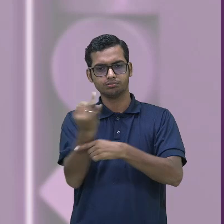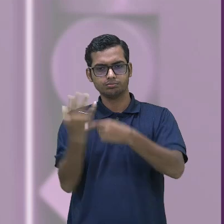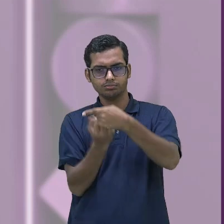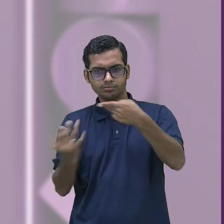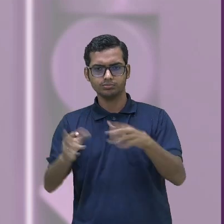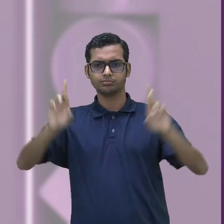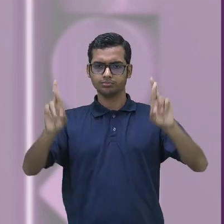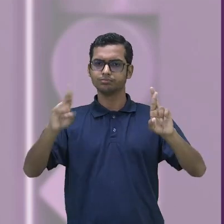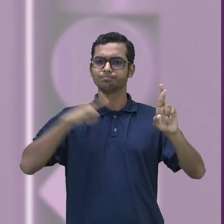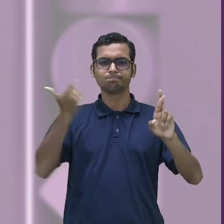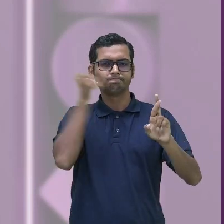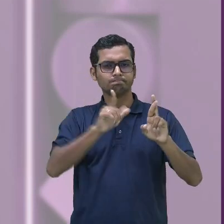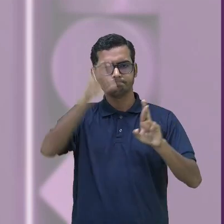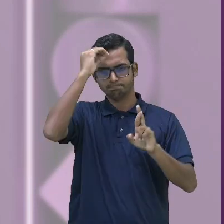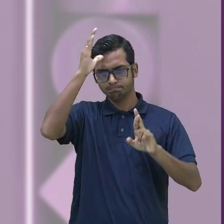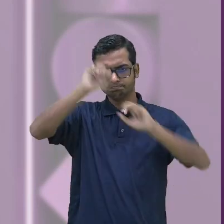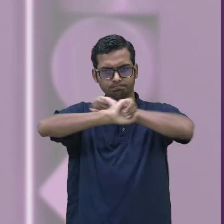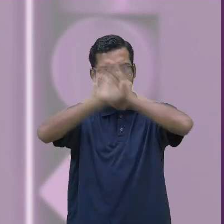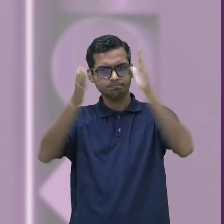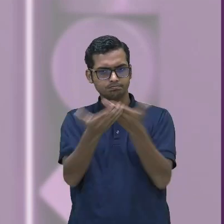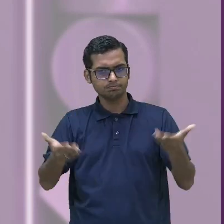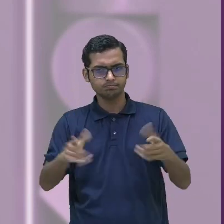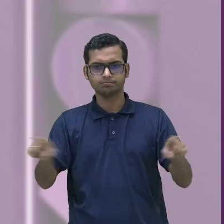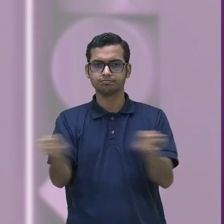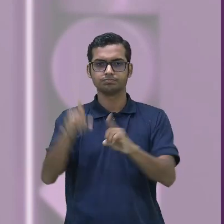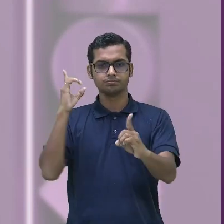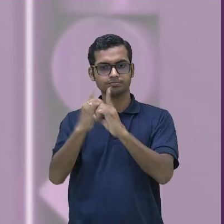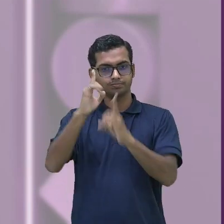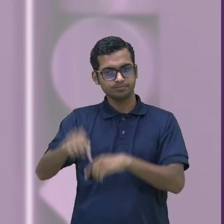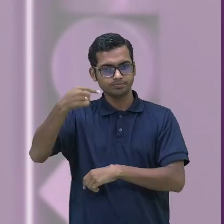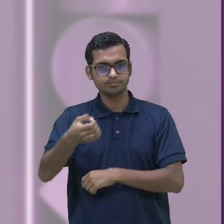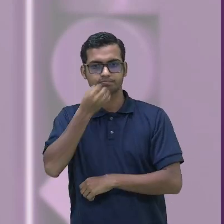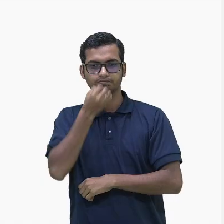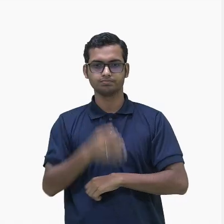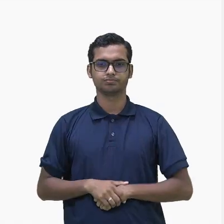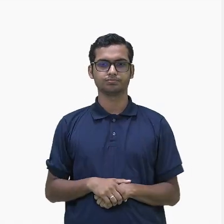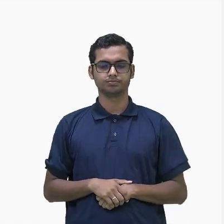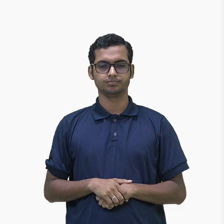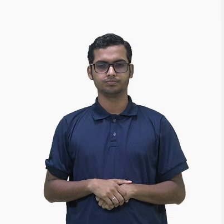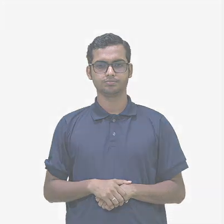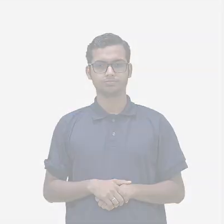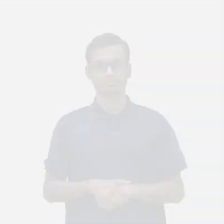frações. Espero que tenha sido bastante esclarecedora para vocês e até o nosso próximo encontro.